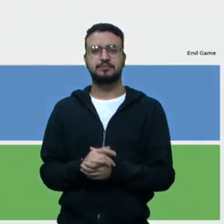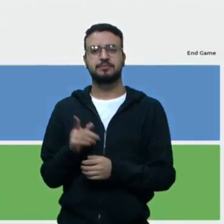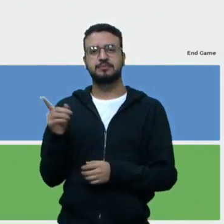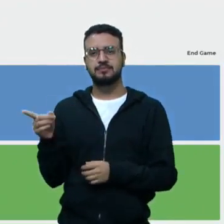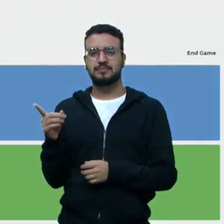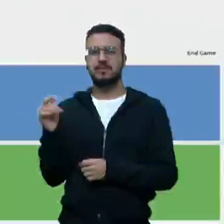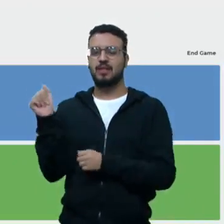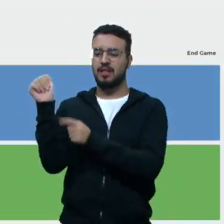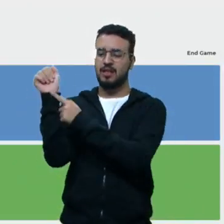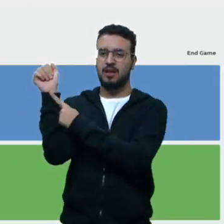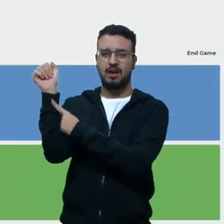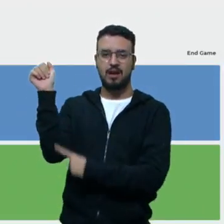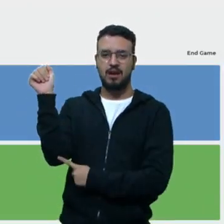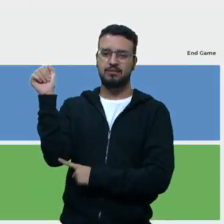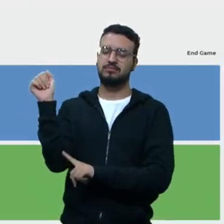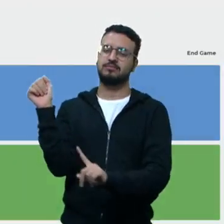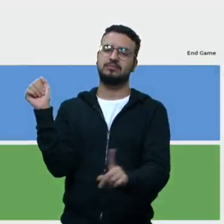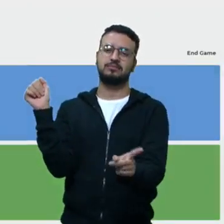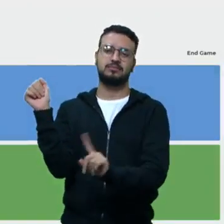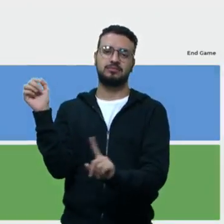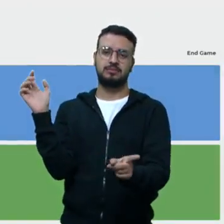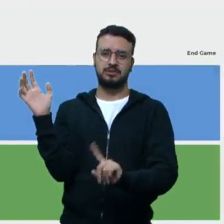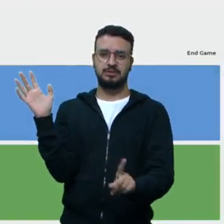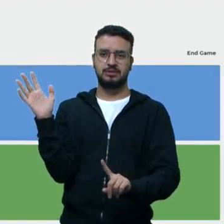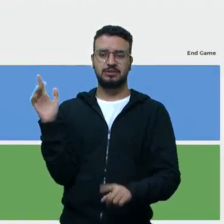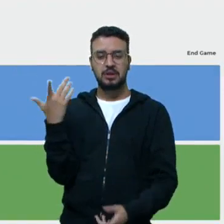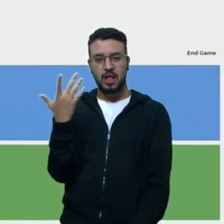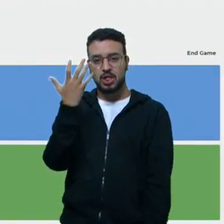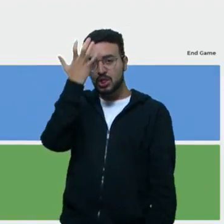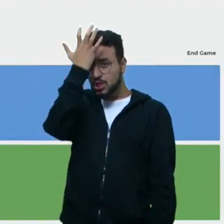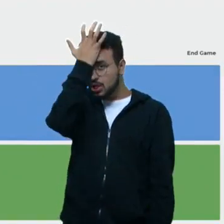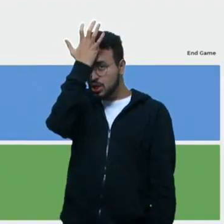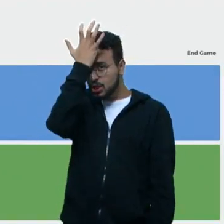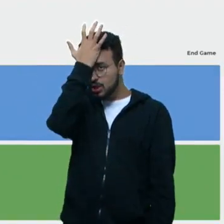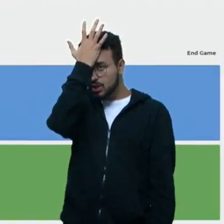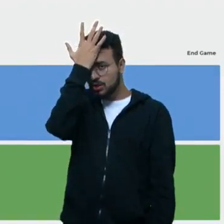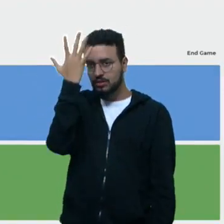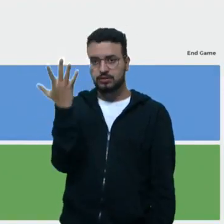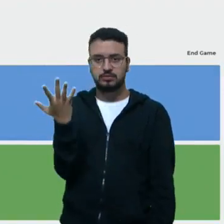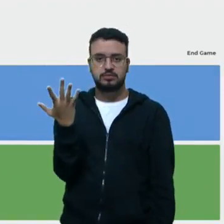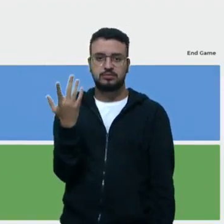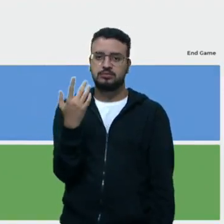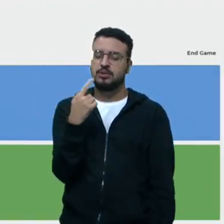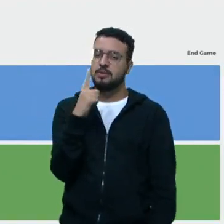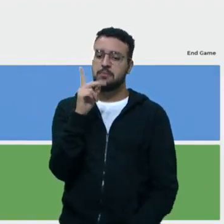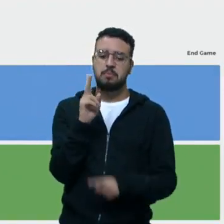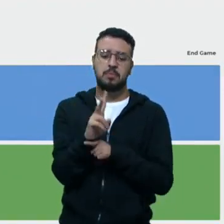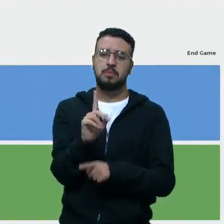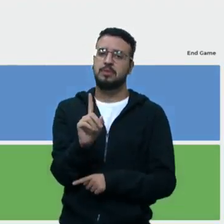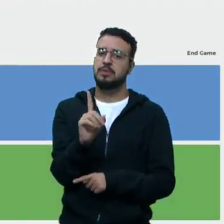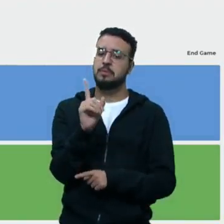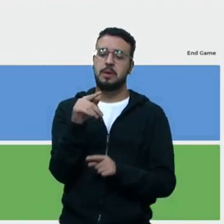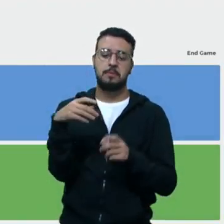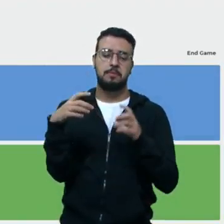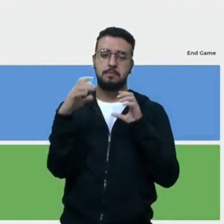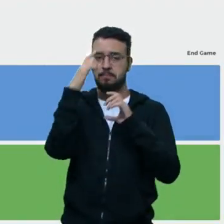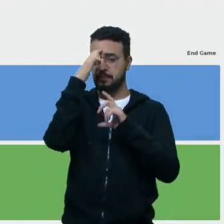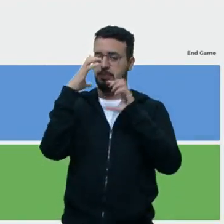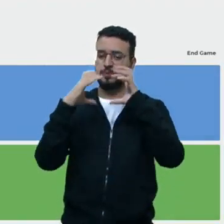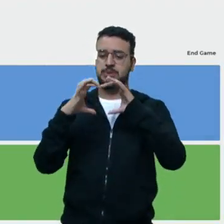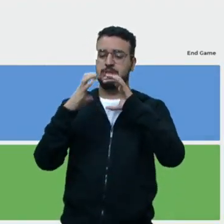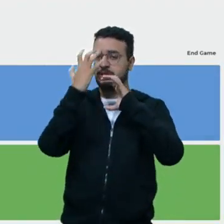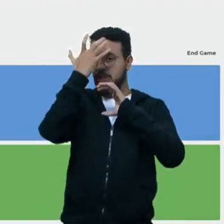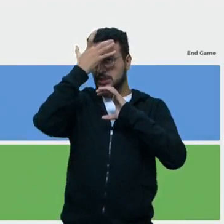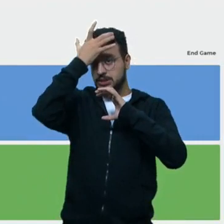nervosa. Não seria o axônio. E tem gente que colocou o lobo frontal, mas, gente, ele não protege, ele é uma parte, uma região do cérebro. Então, nós